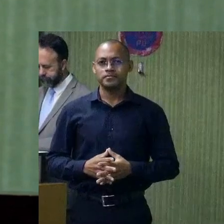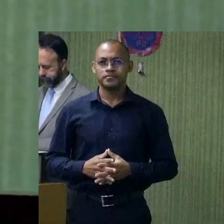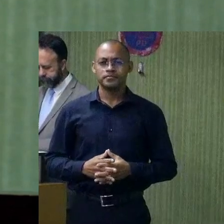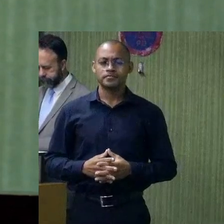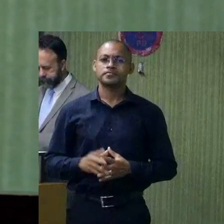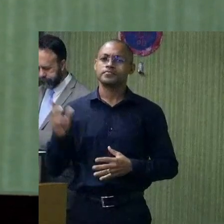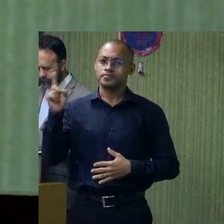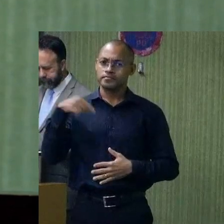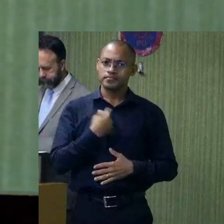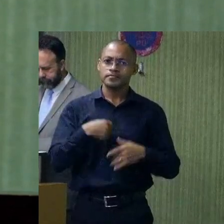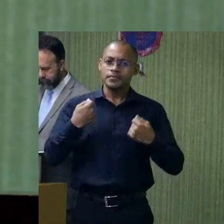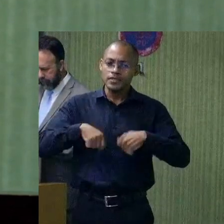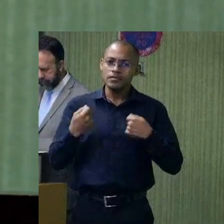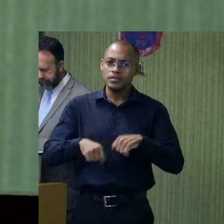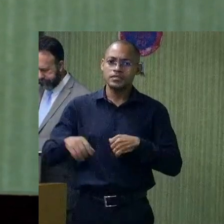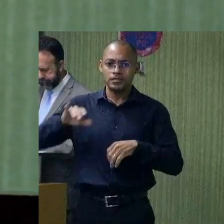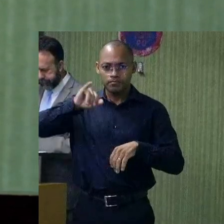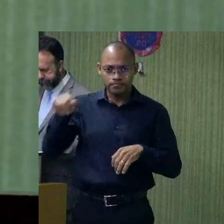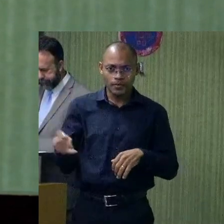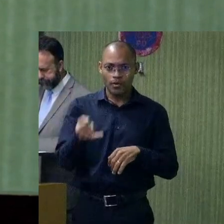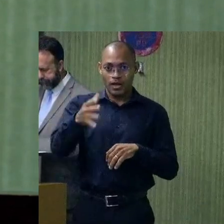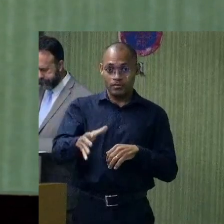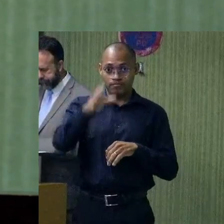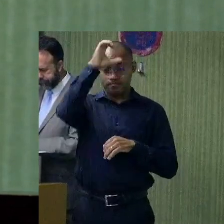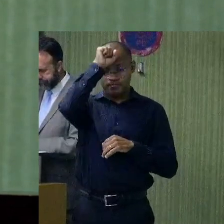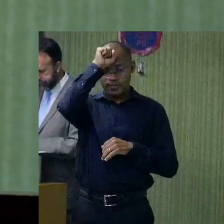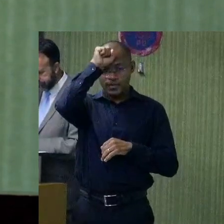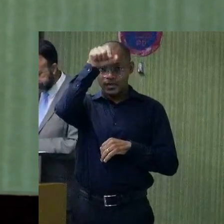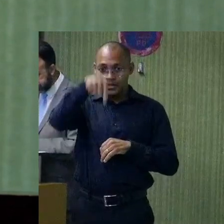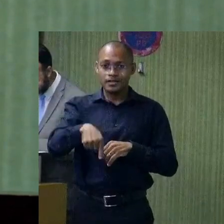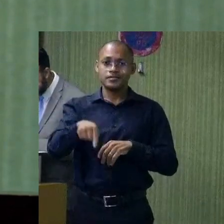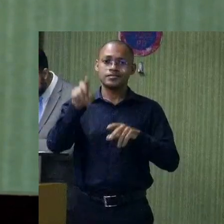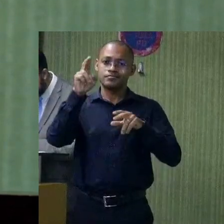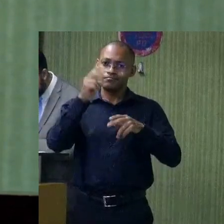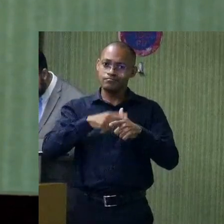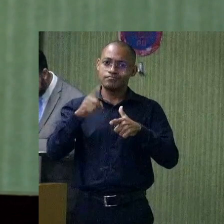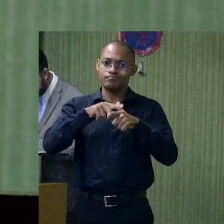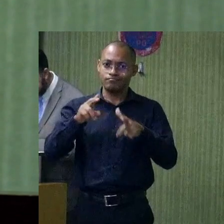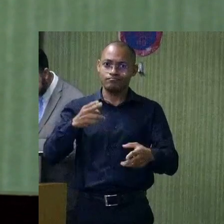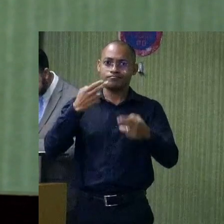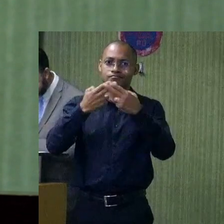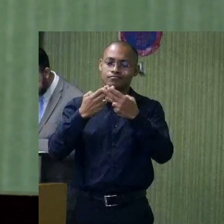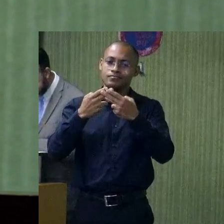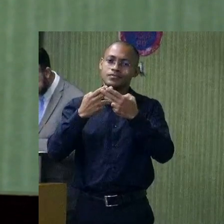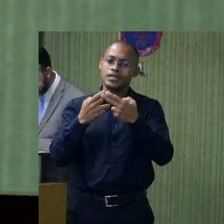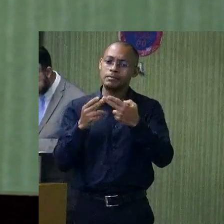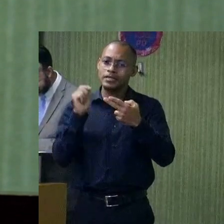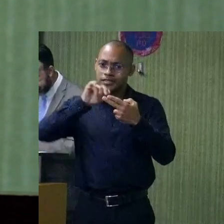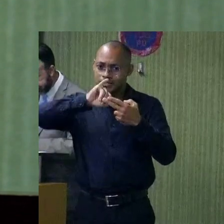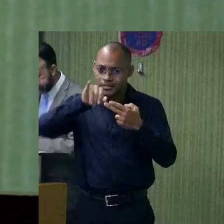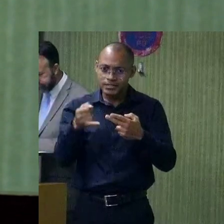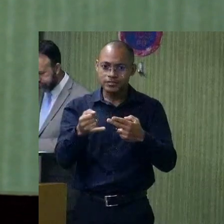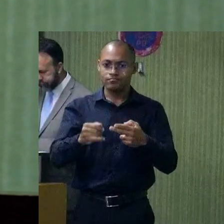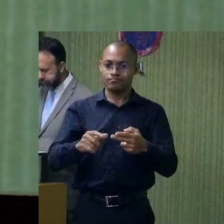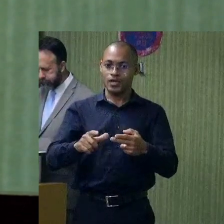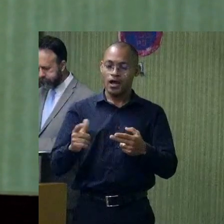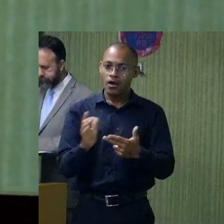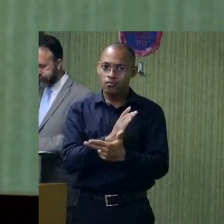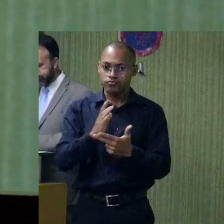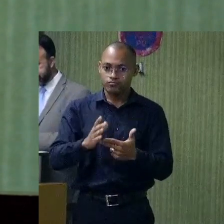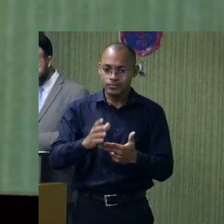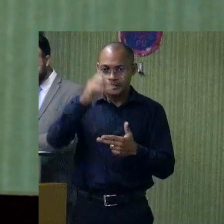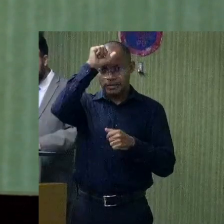gente precisa tirar lições né a gente precisa não tentar eh dessa tragédia tirar resultados